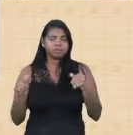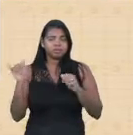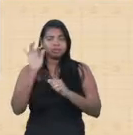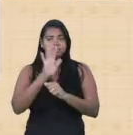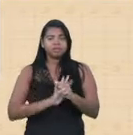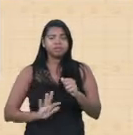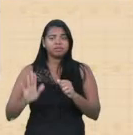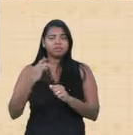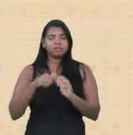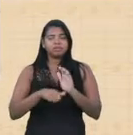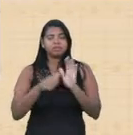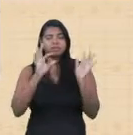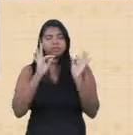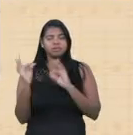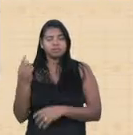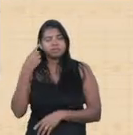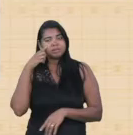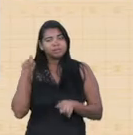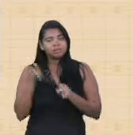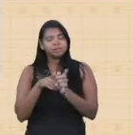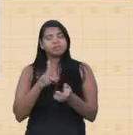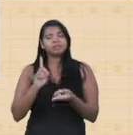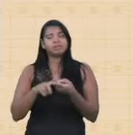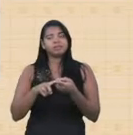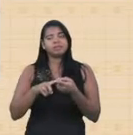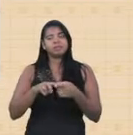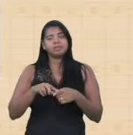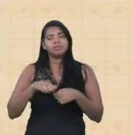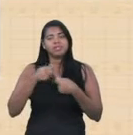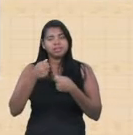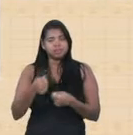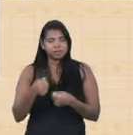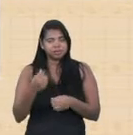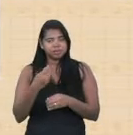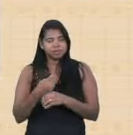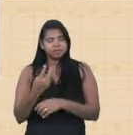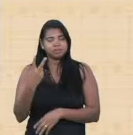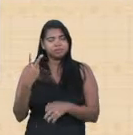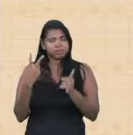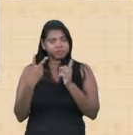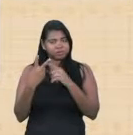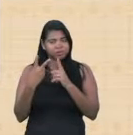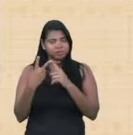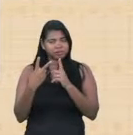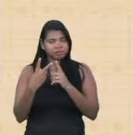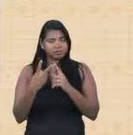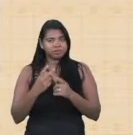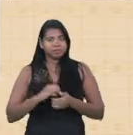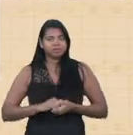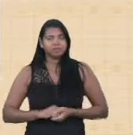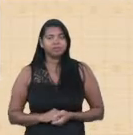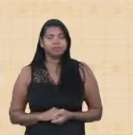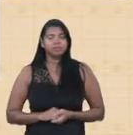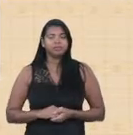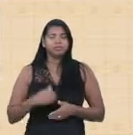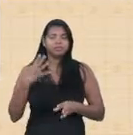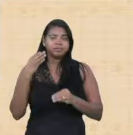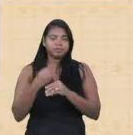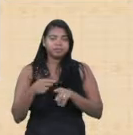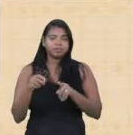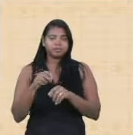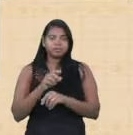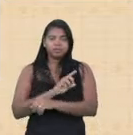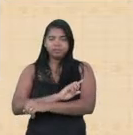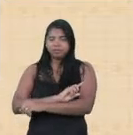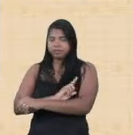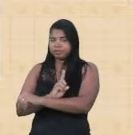primeira condição que, estando paralela, a força não existe. E a segunda condição, a segunda componente da